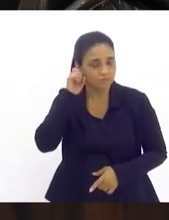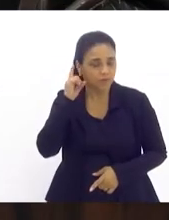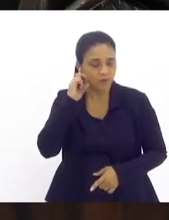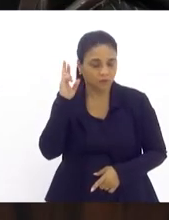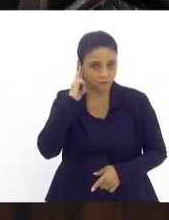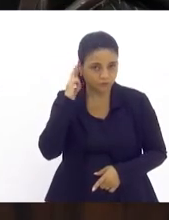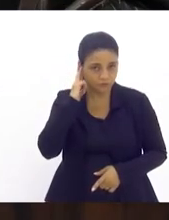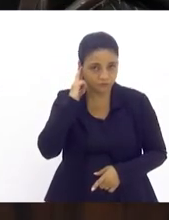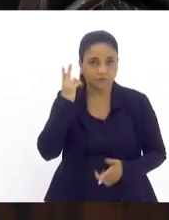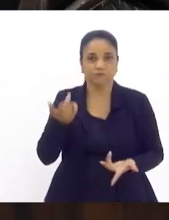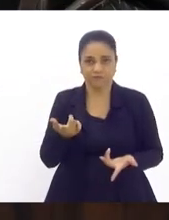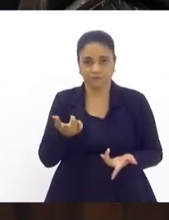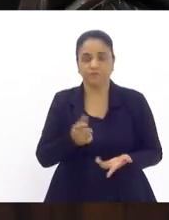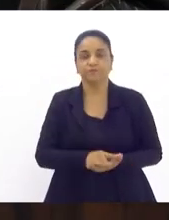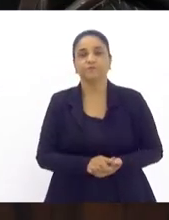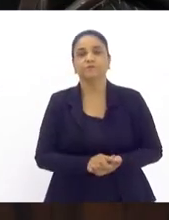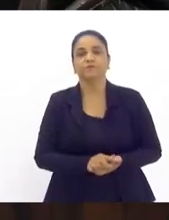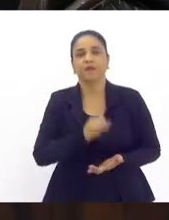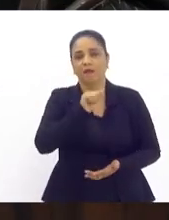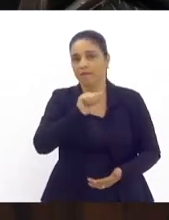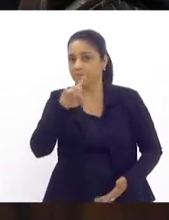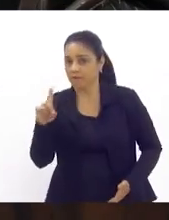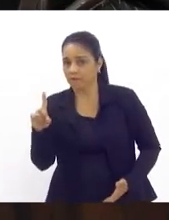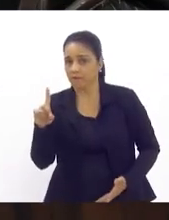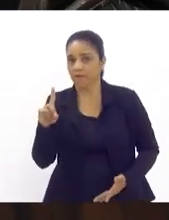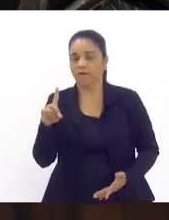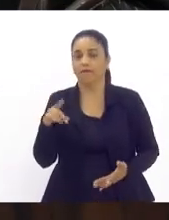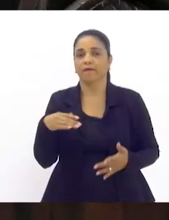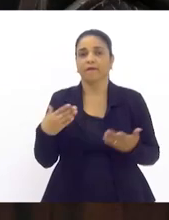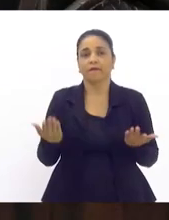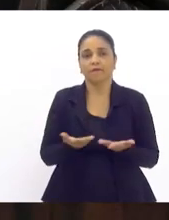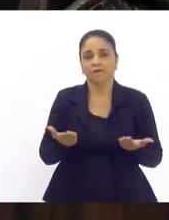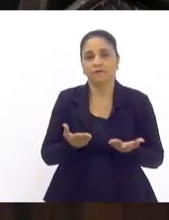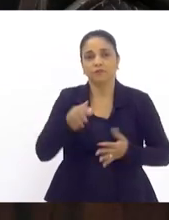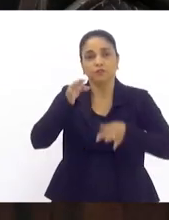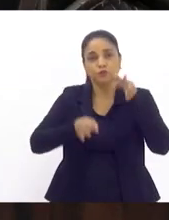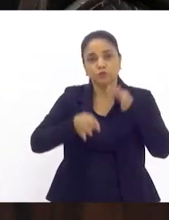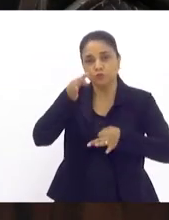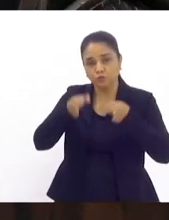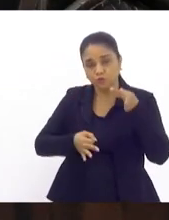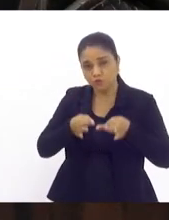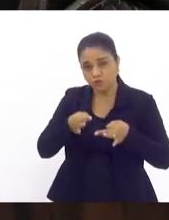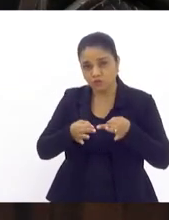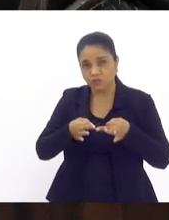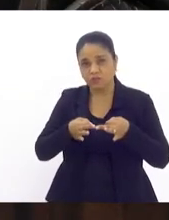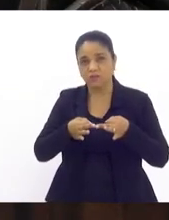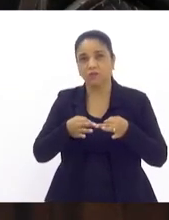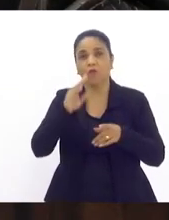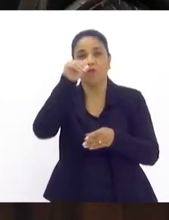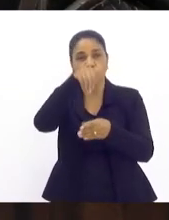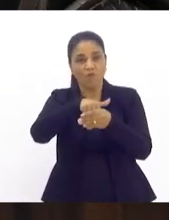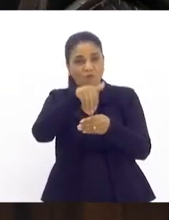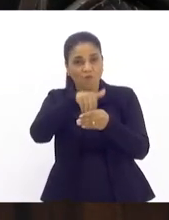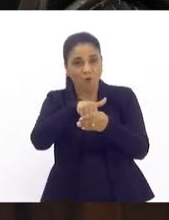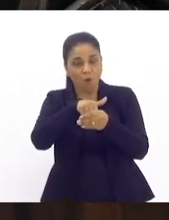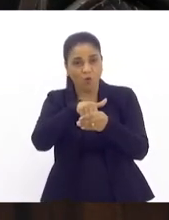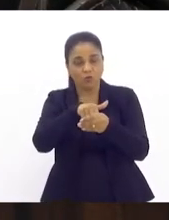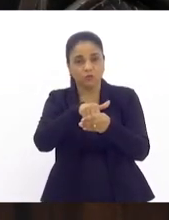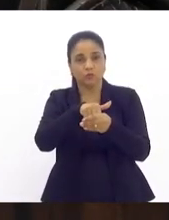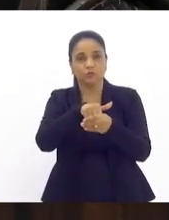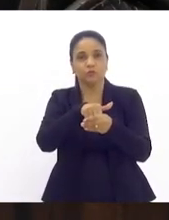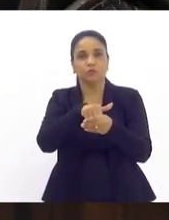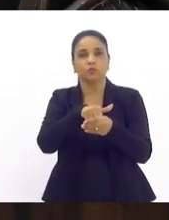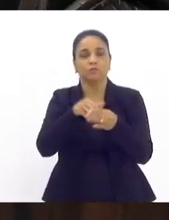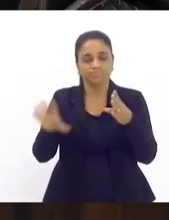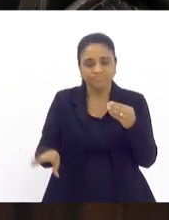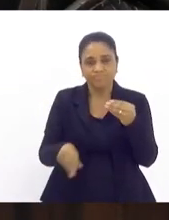comissões. Pareceres da comissão de Constituição e Justiça pela Justicidade, com voto em separado, pela anexação